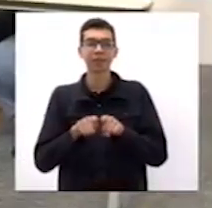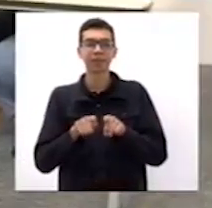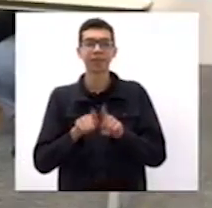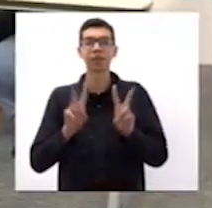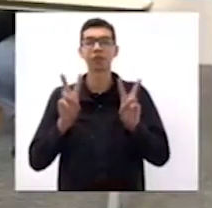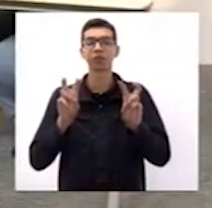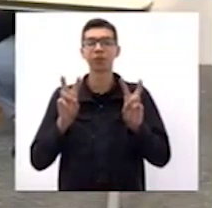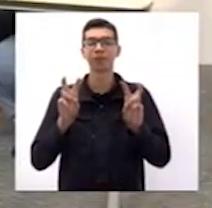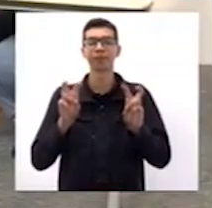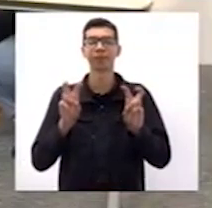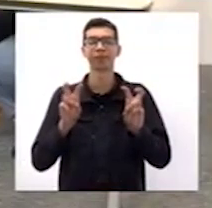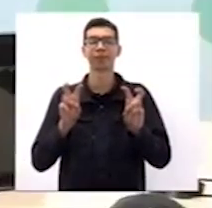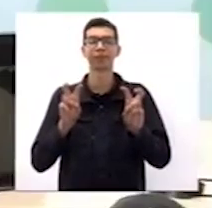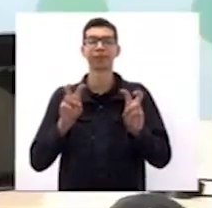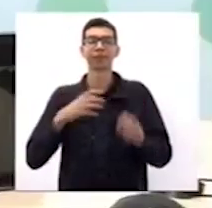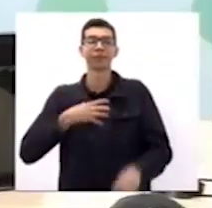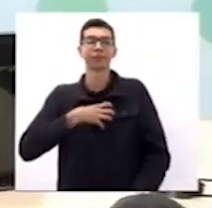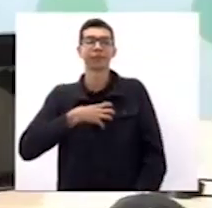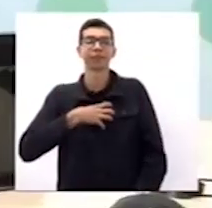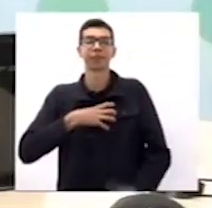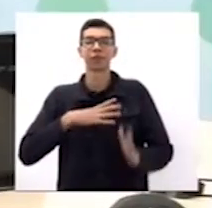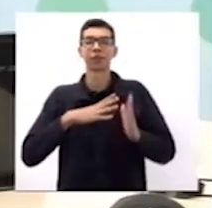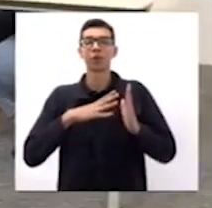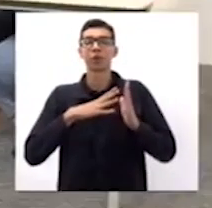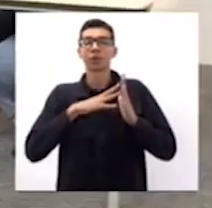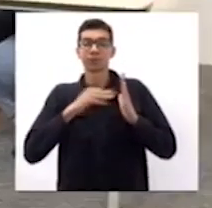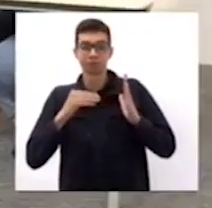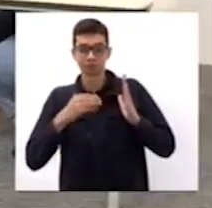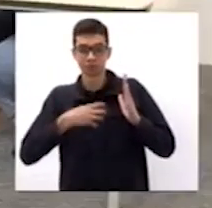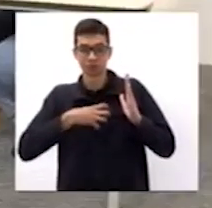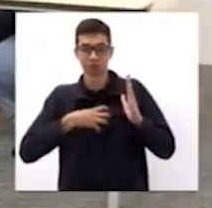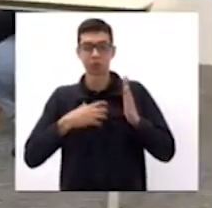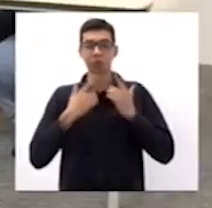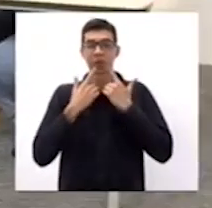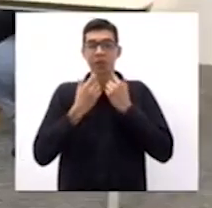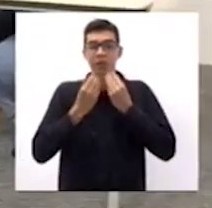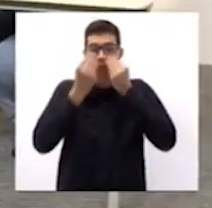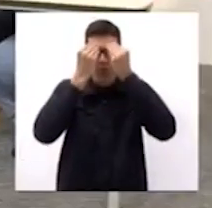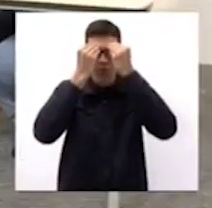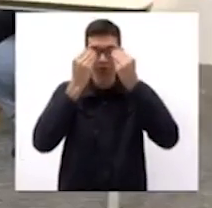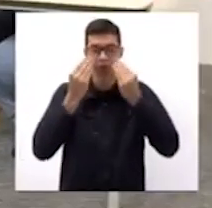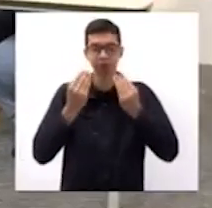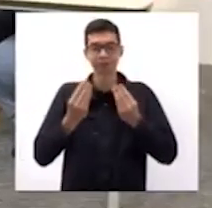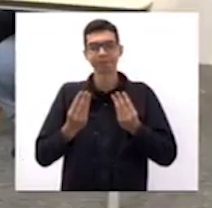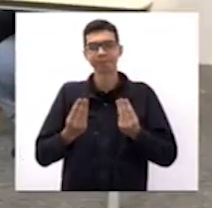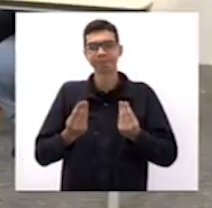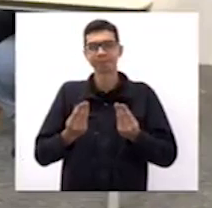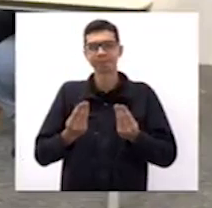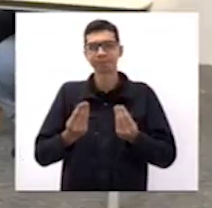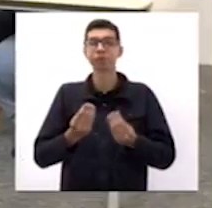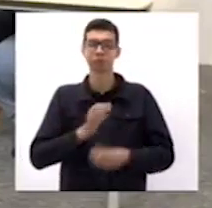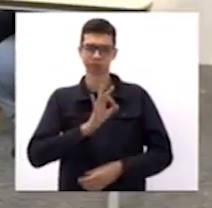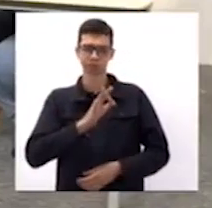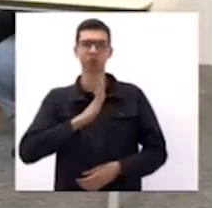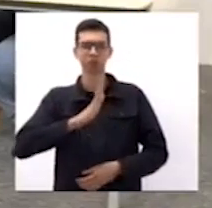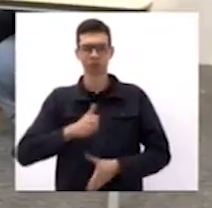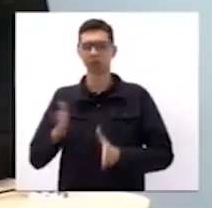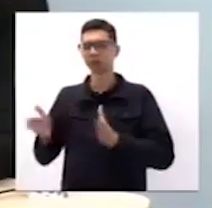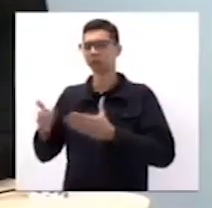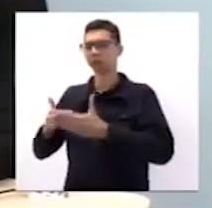Essa linguagem mais... A gente já praticava, né, e pratica no ambiente físico. No